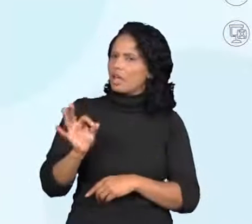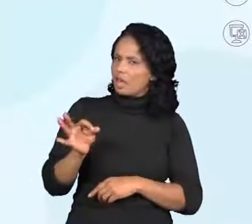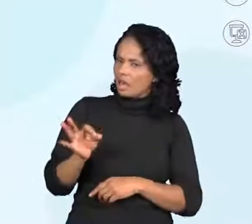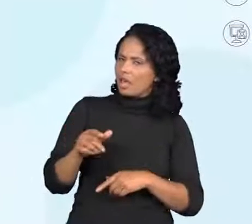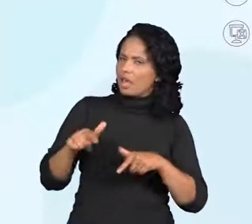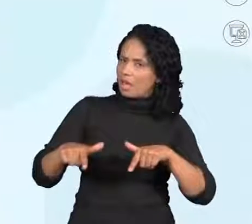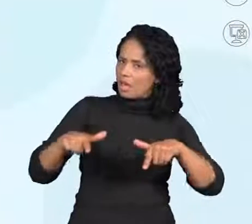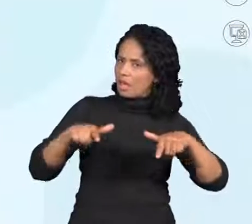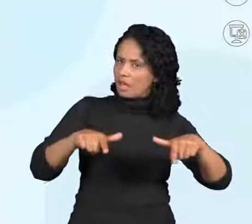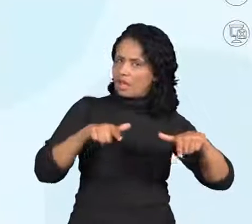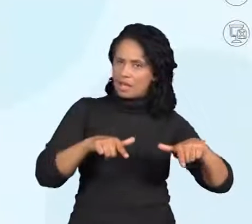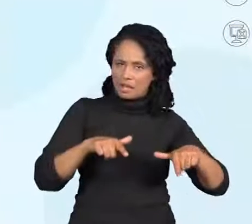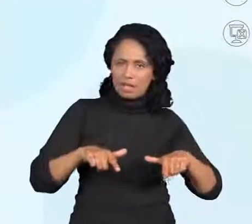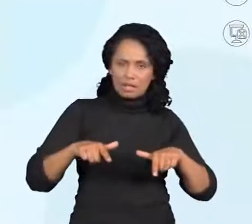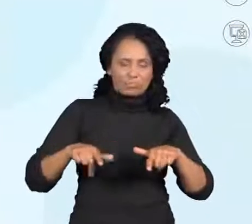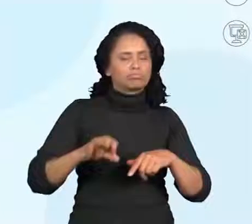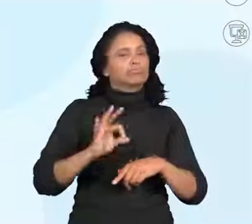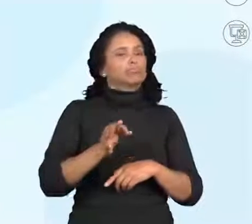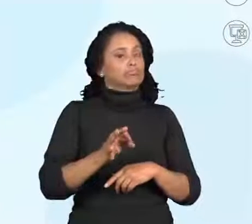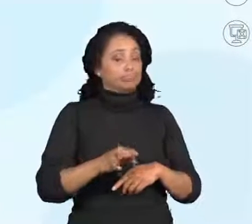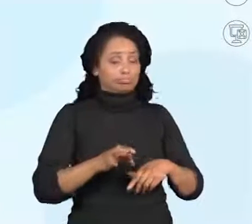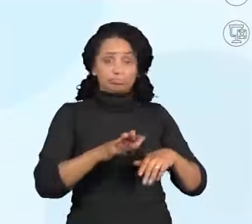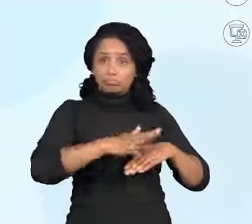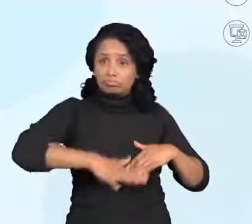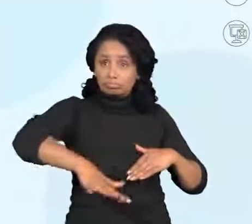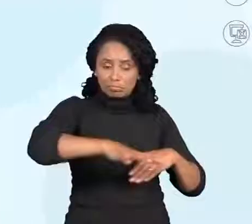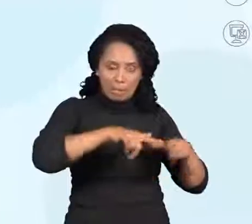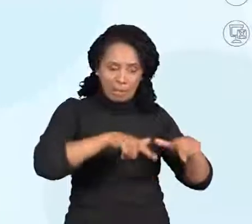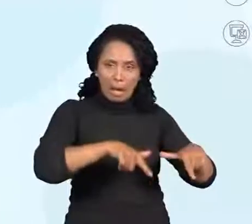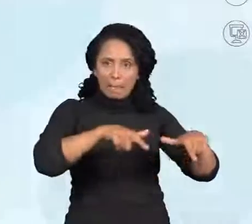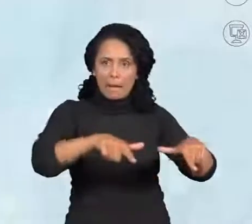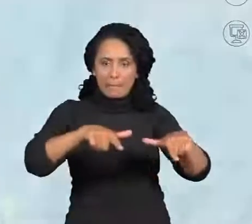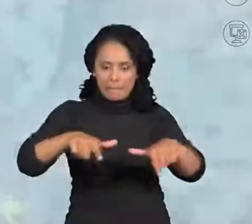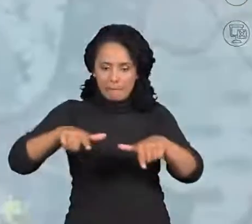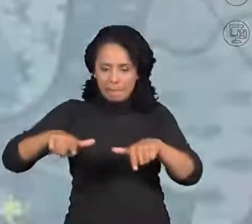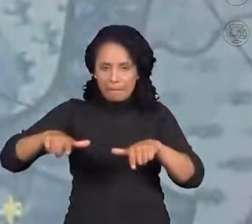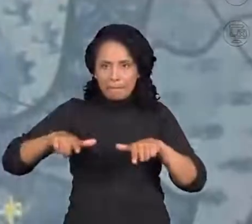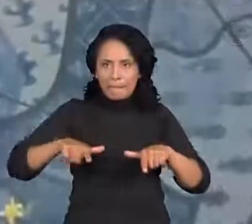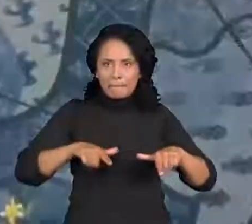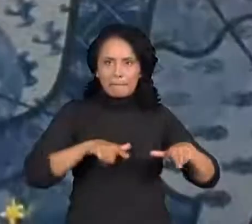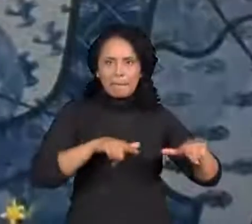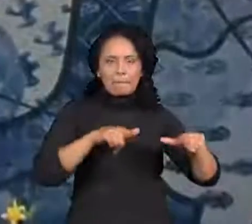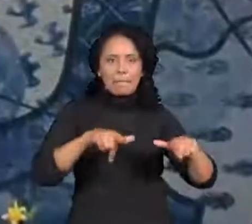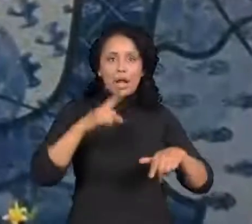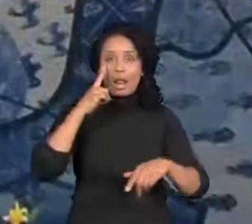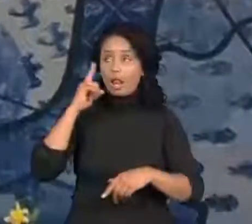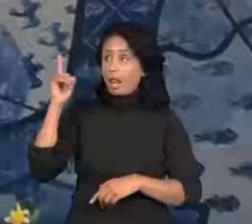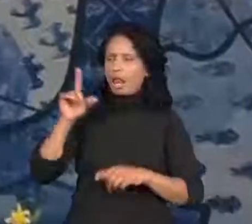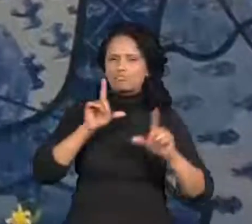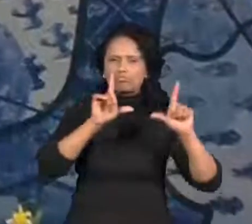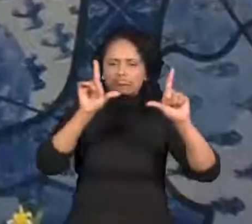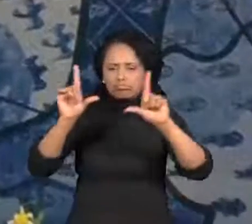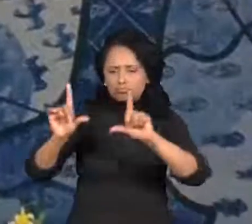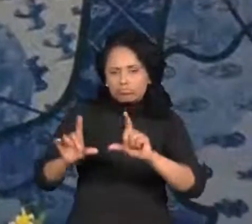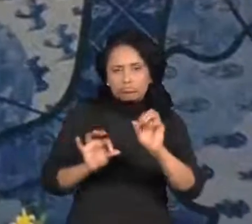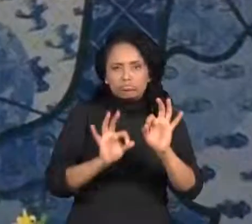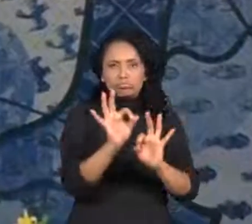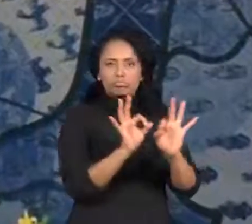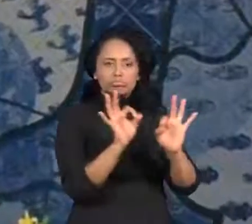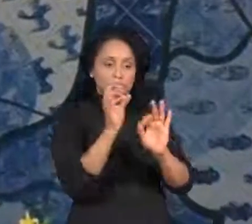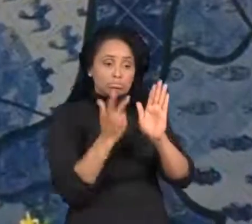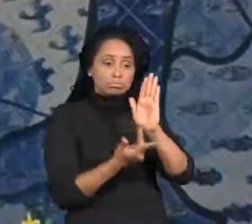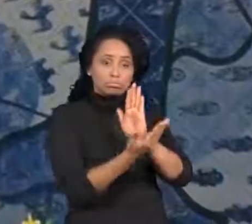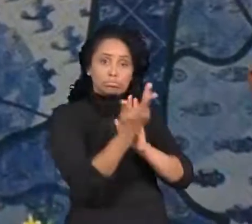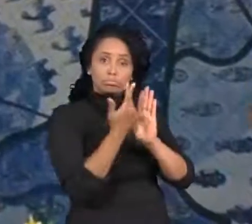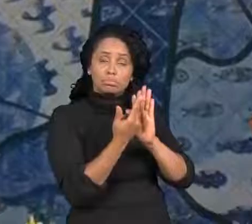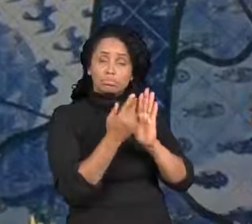é azulejo, ele está todo quadradinho ali e ele montava, o oráculo está mostrando, dá pra gente ver. Até o